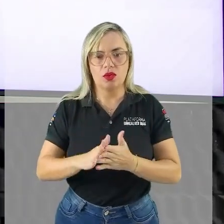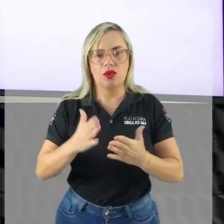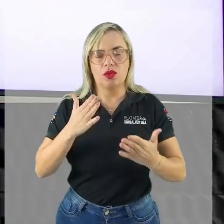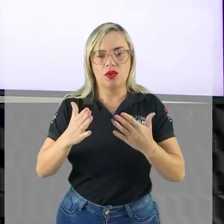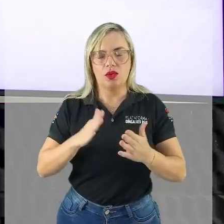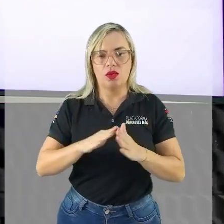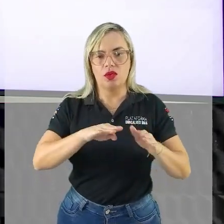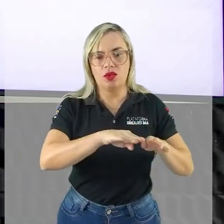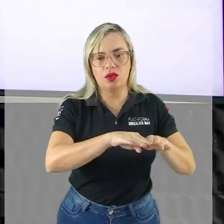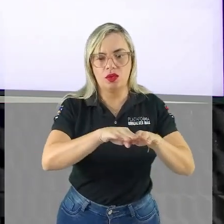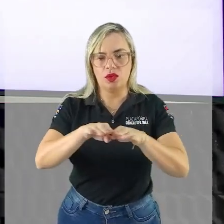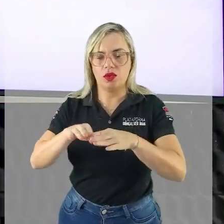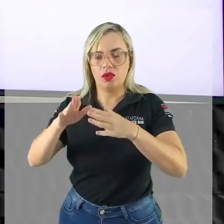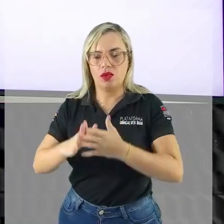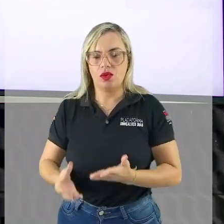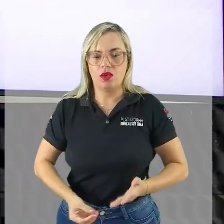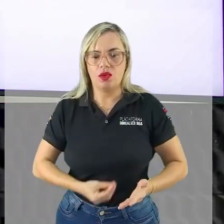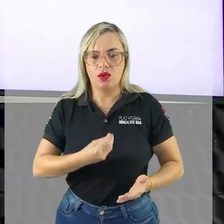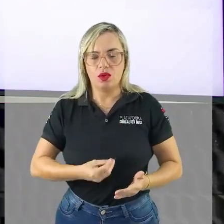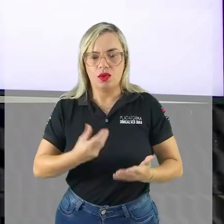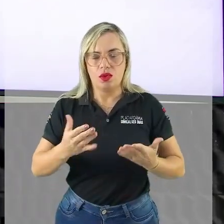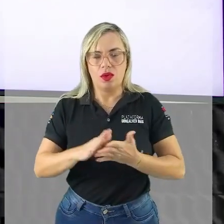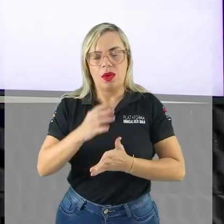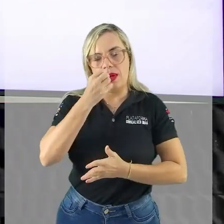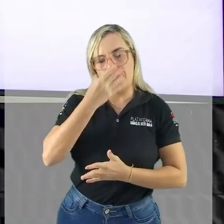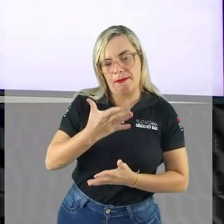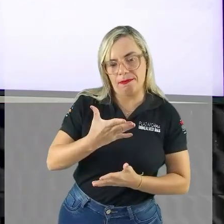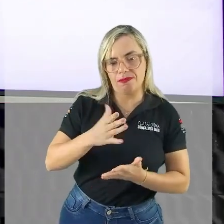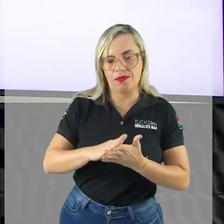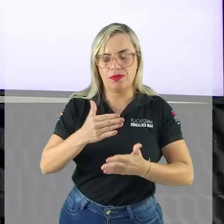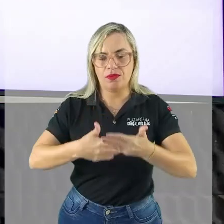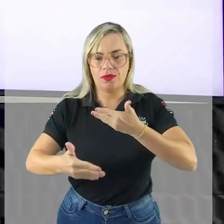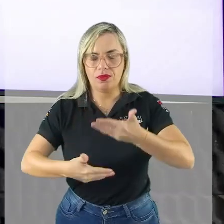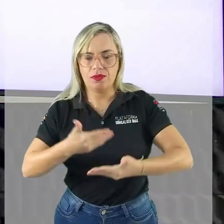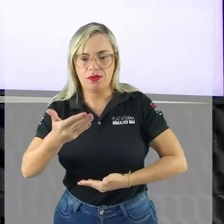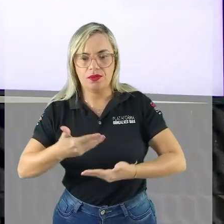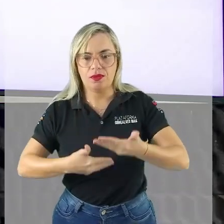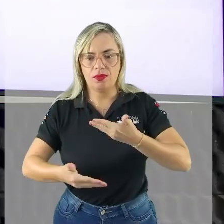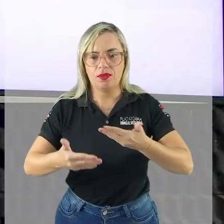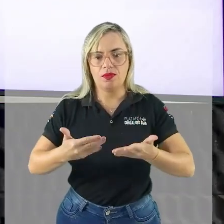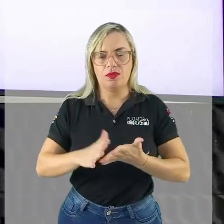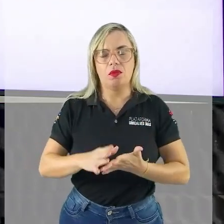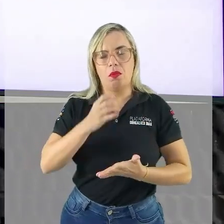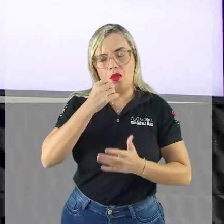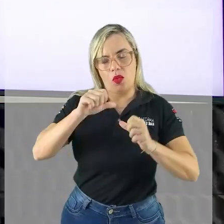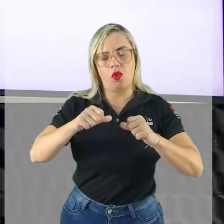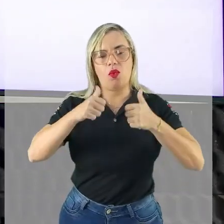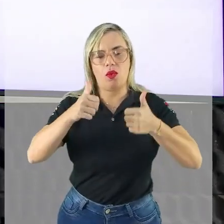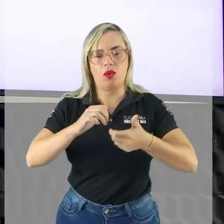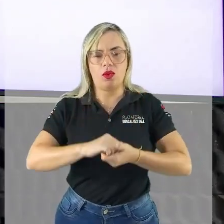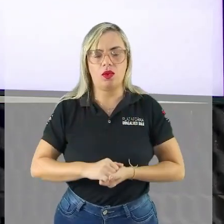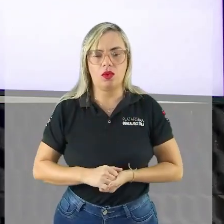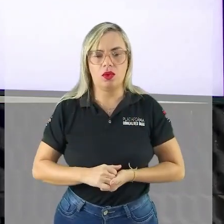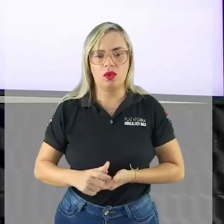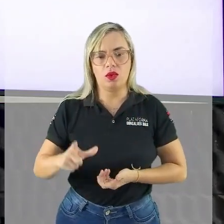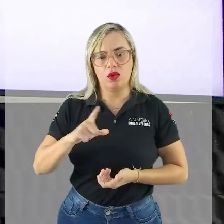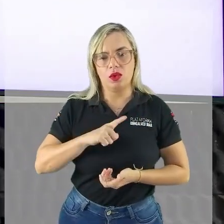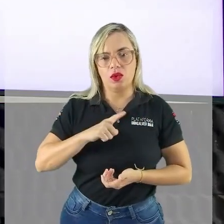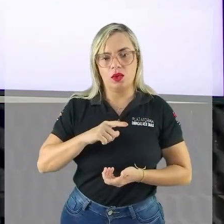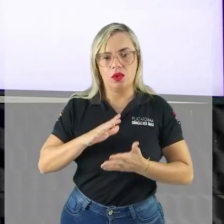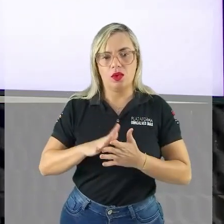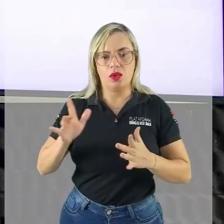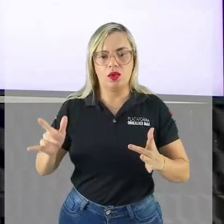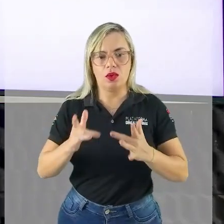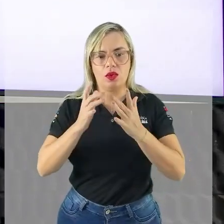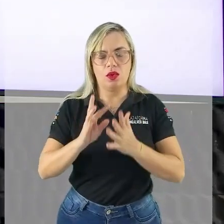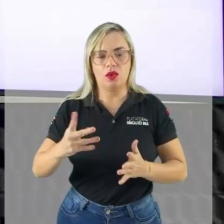maneira homogênea, viva bem, né? Interaja de forma satisfatória, tá? Aí tem o clássico